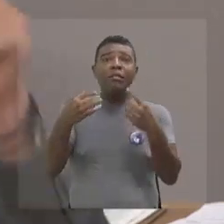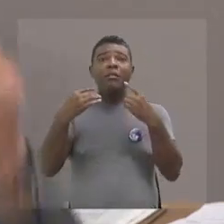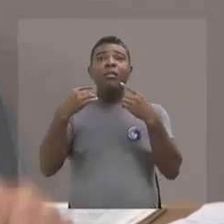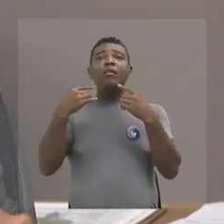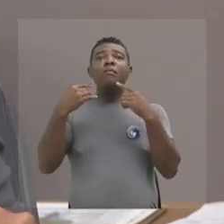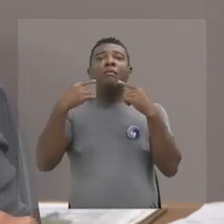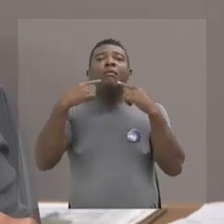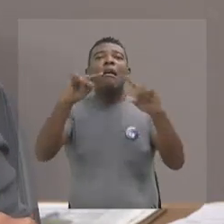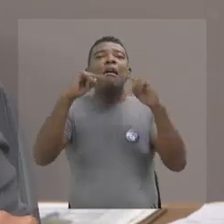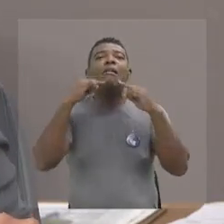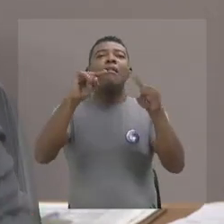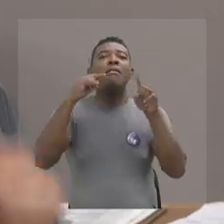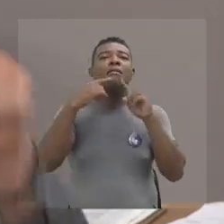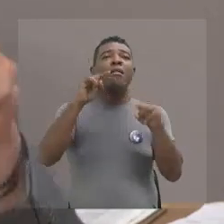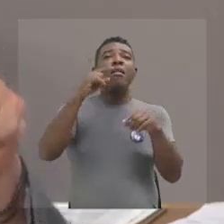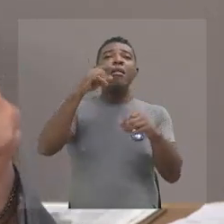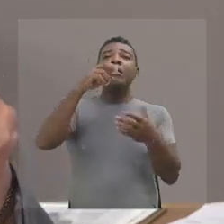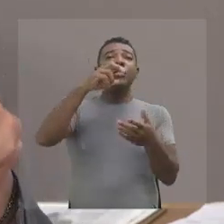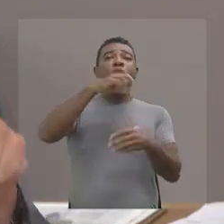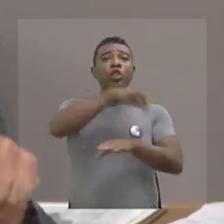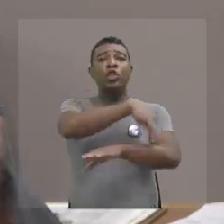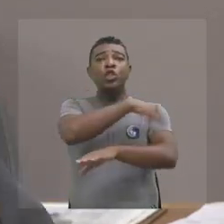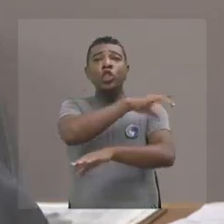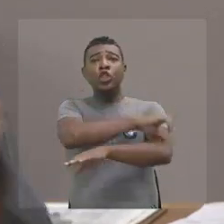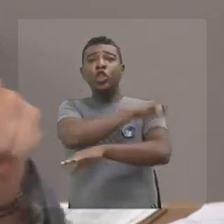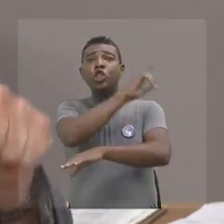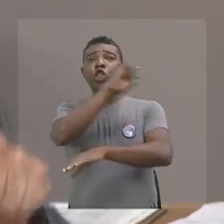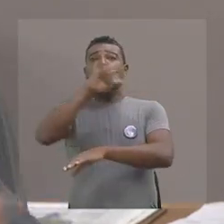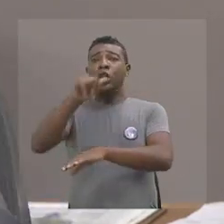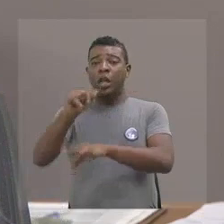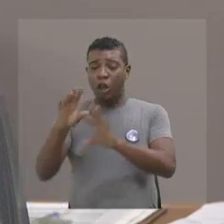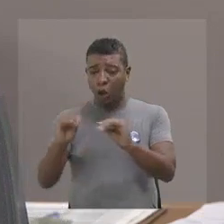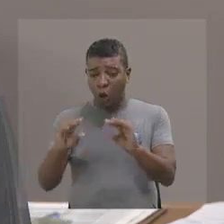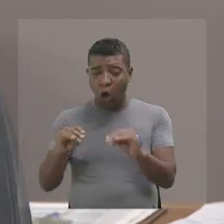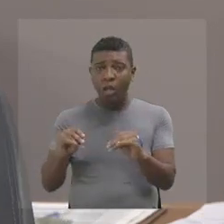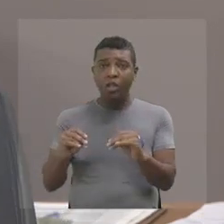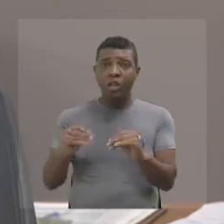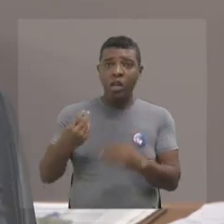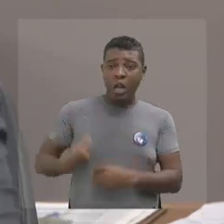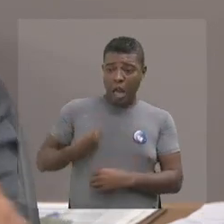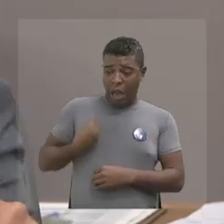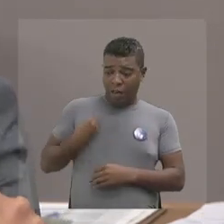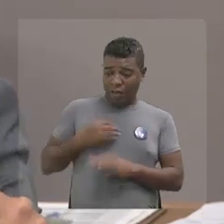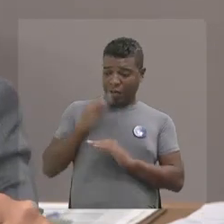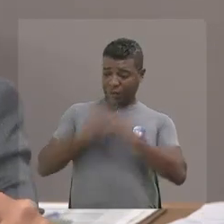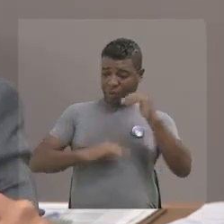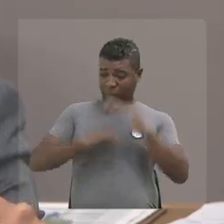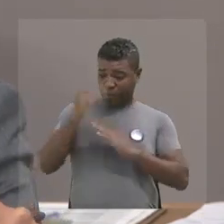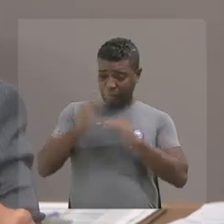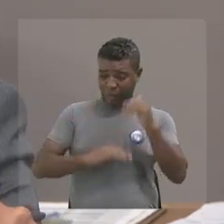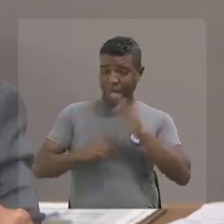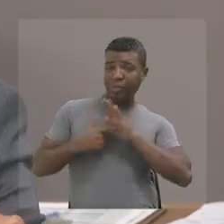dia e noite expõe lá a sua vida o seu a sua vida profissional